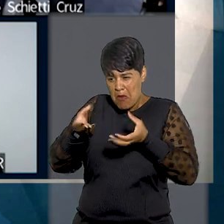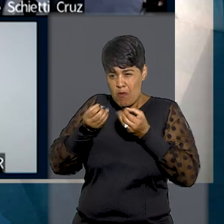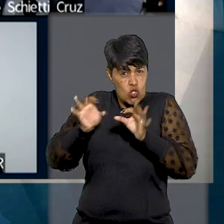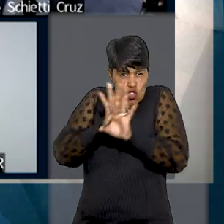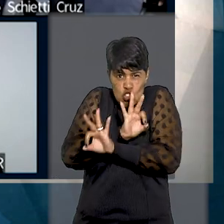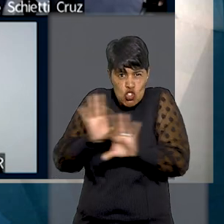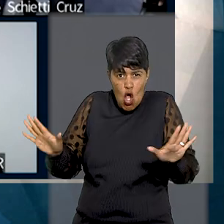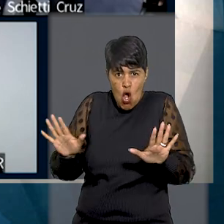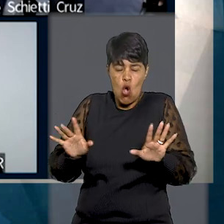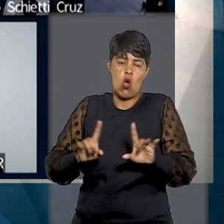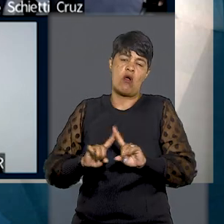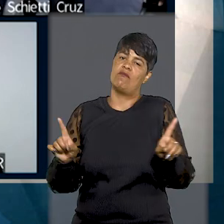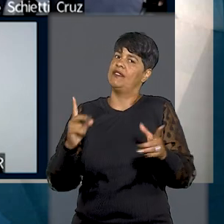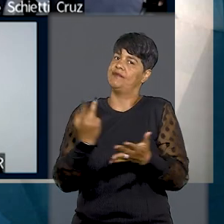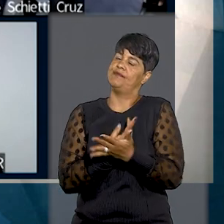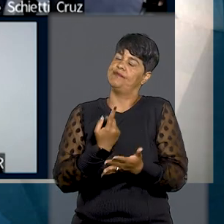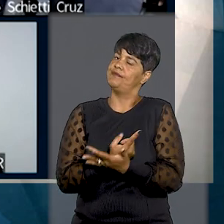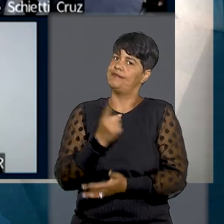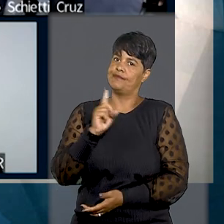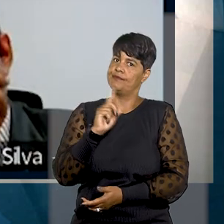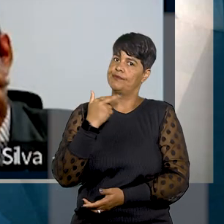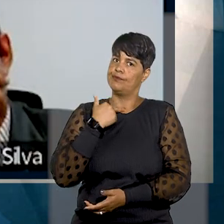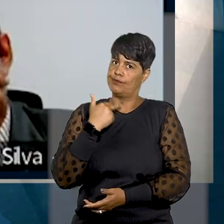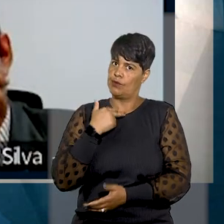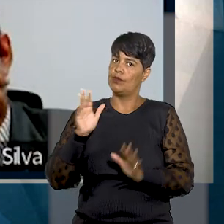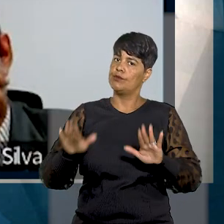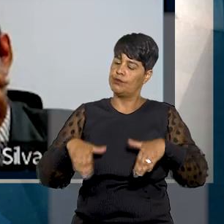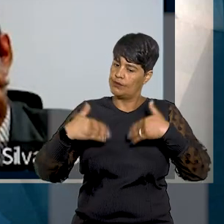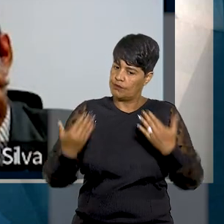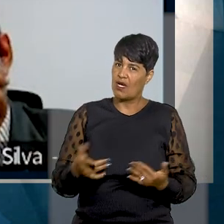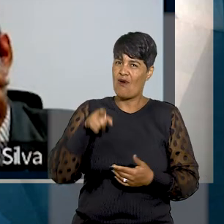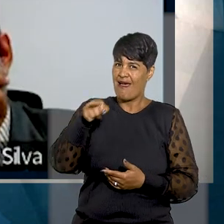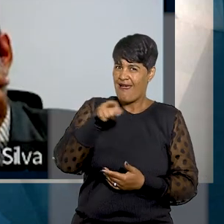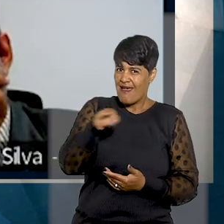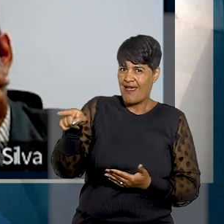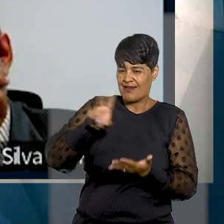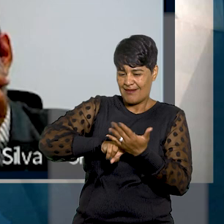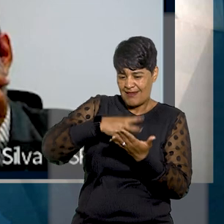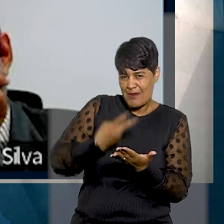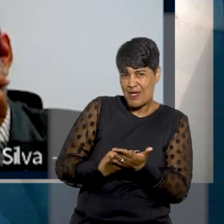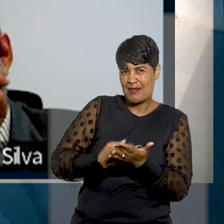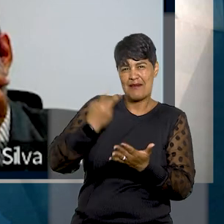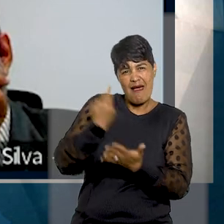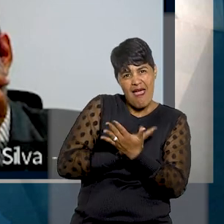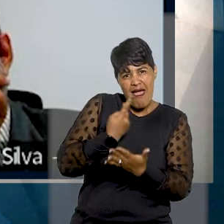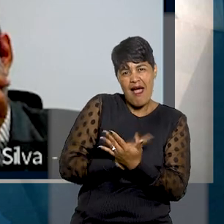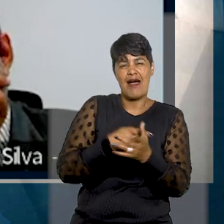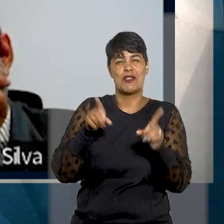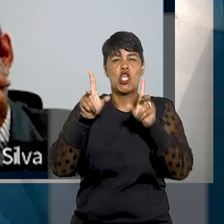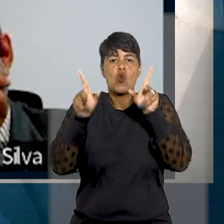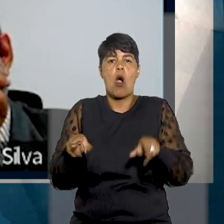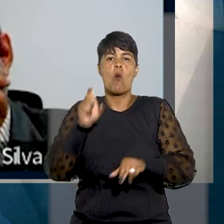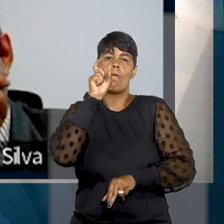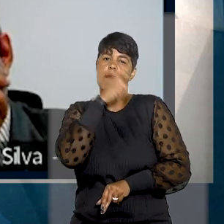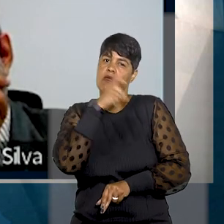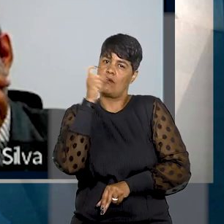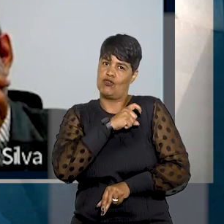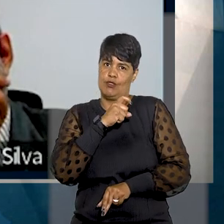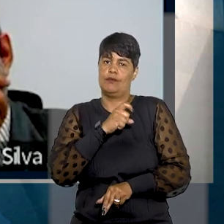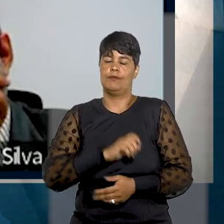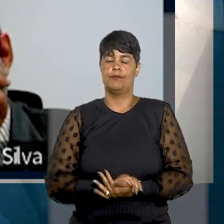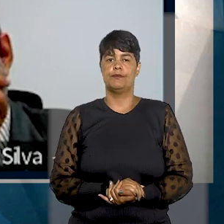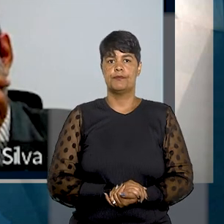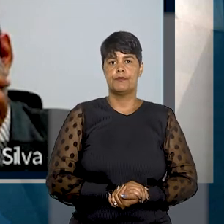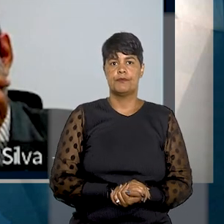dos policiais que realizaram a abordagem adotando assim interpretação que considerou mentirosa a negativa